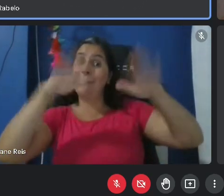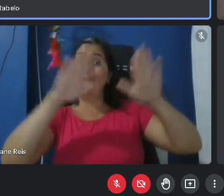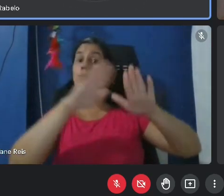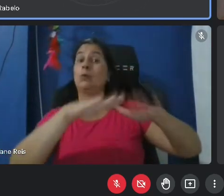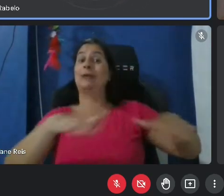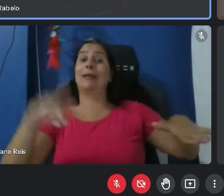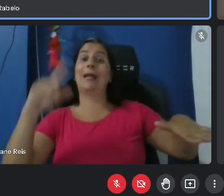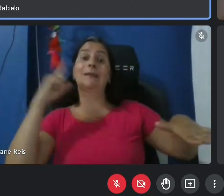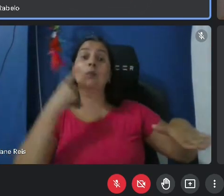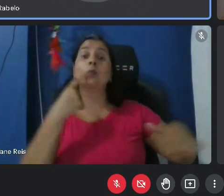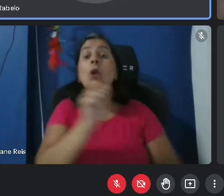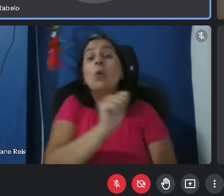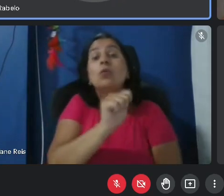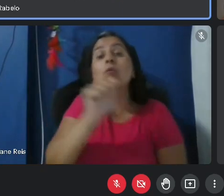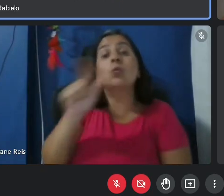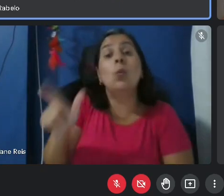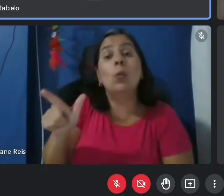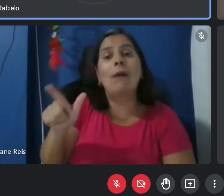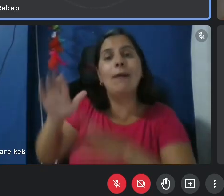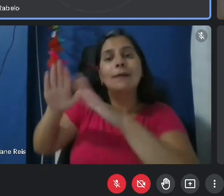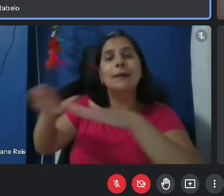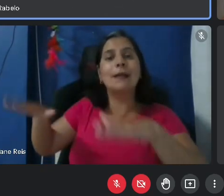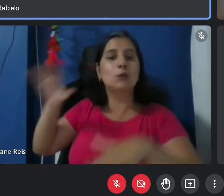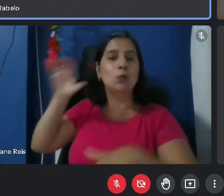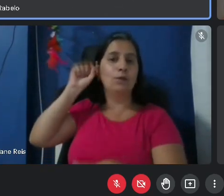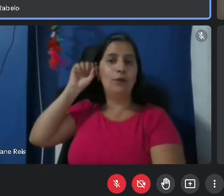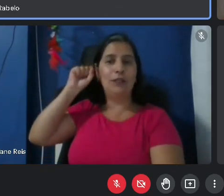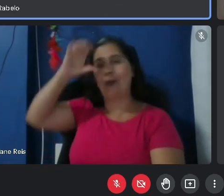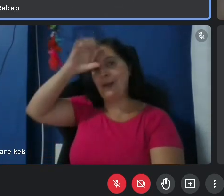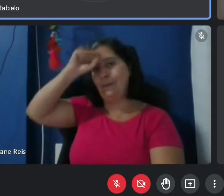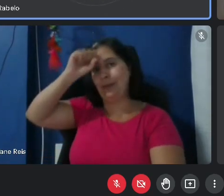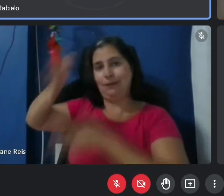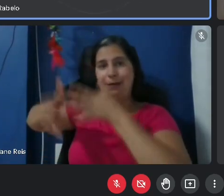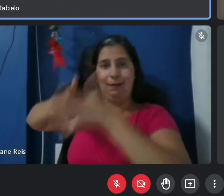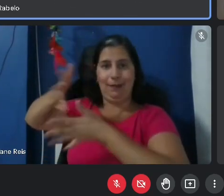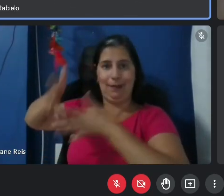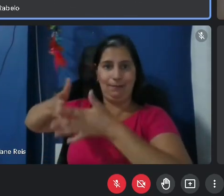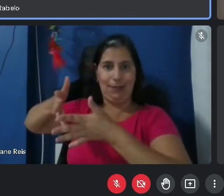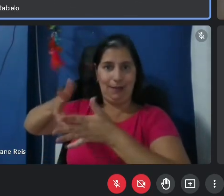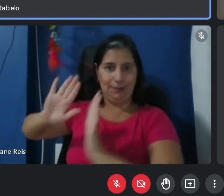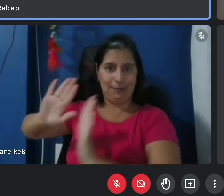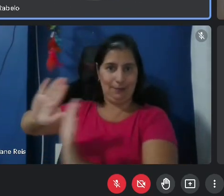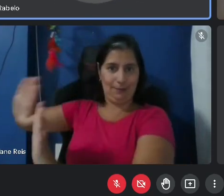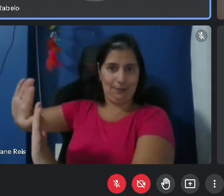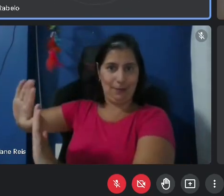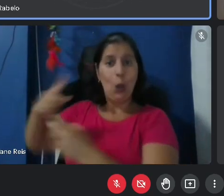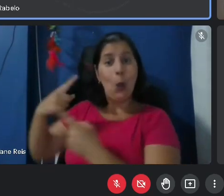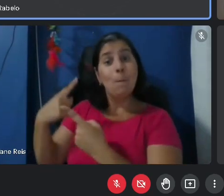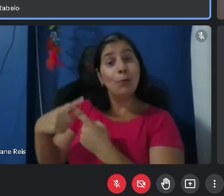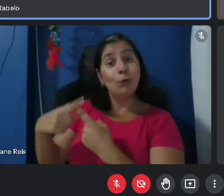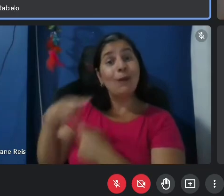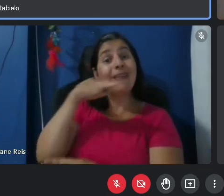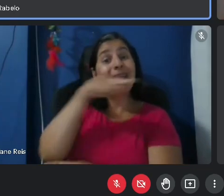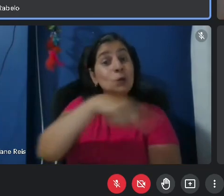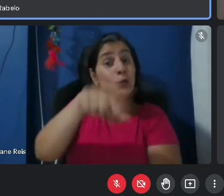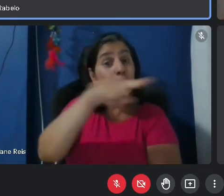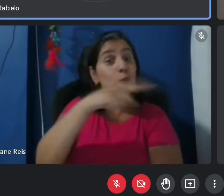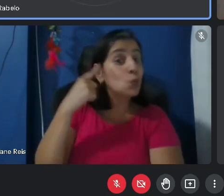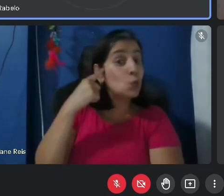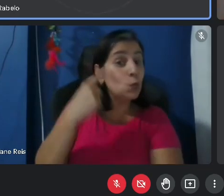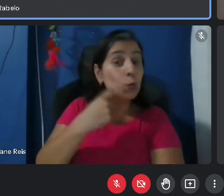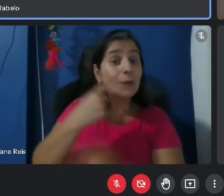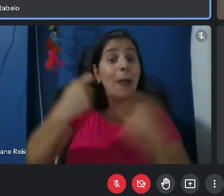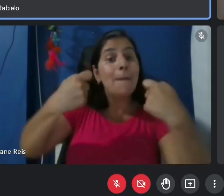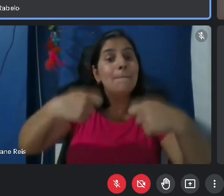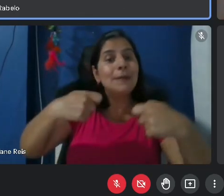Nós precisamos preocupar mais com a criança surda do que com o adulto. É como o surdo vai aprender a